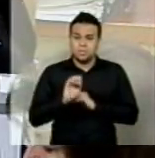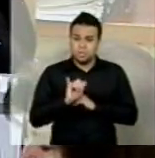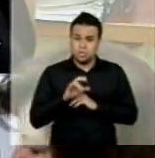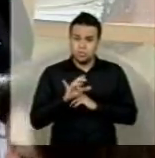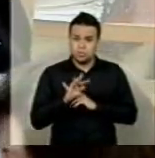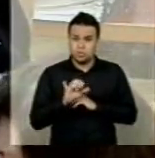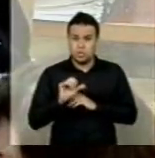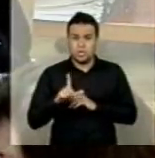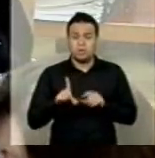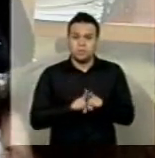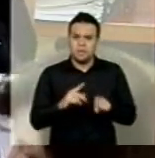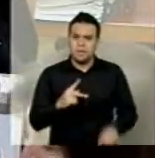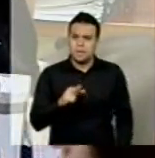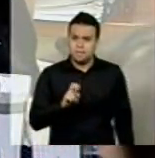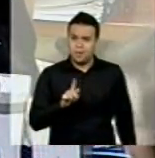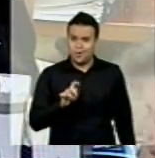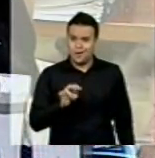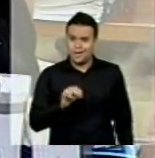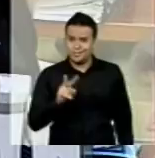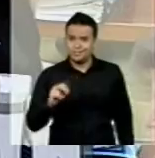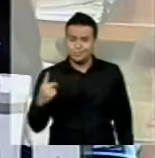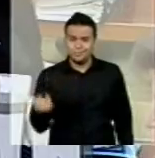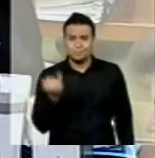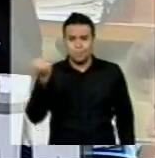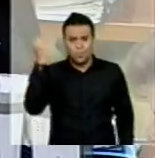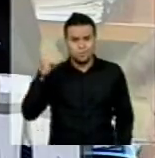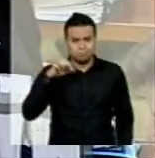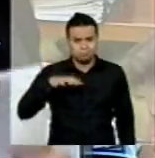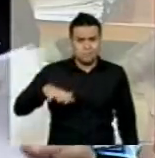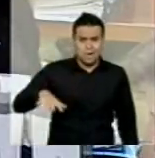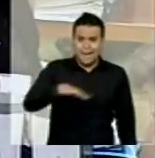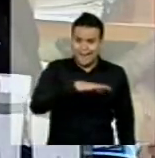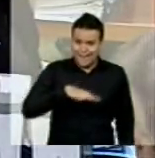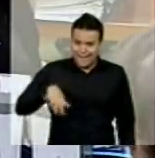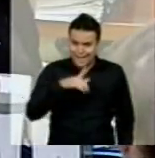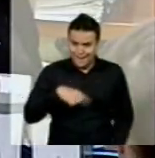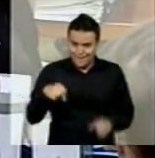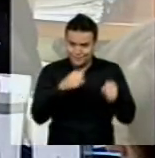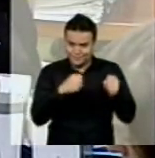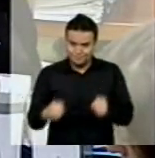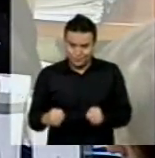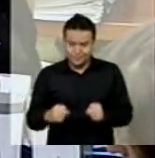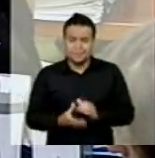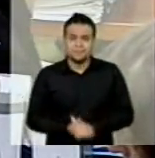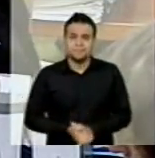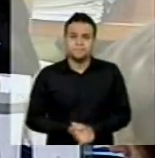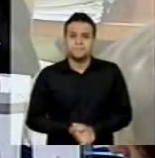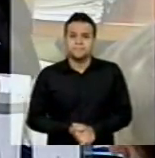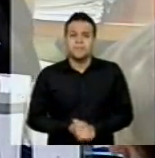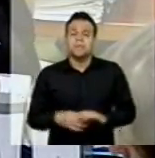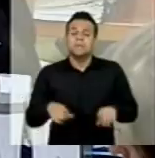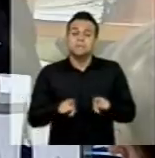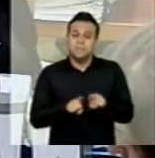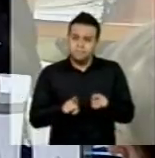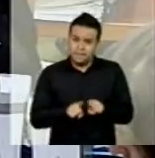prerrogativas desse importante ramo do poder, e considerando ainda,